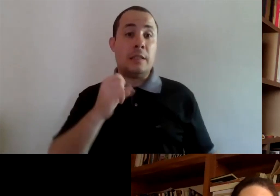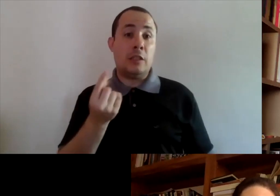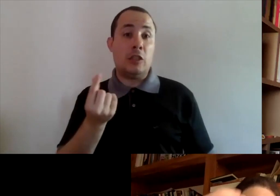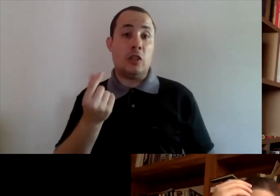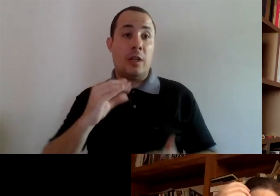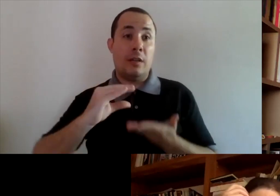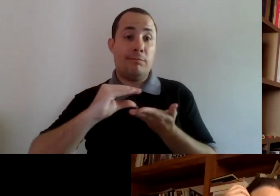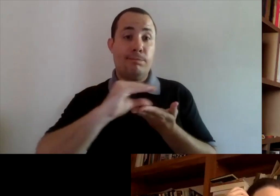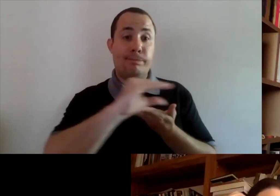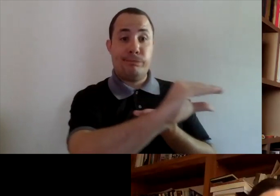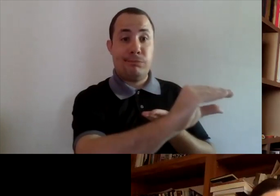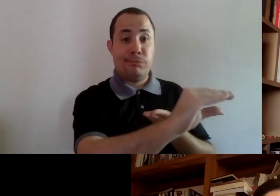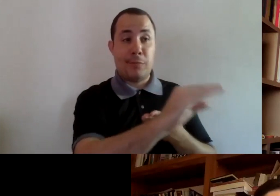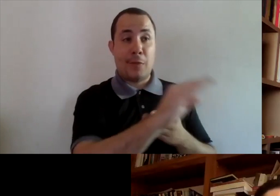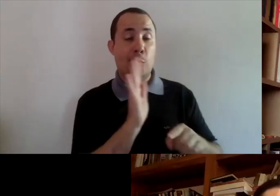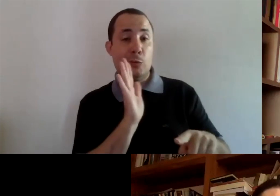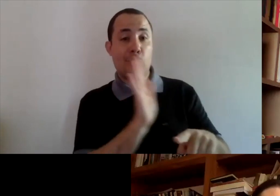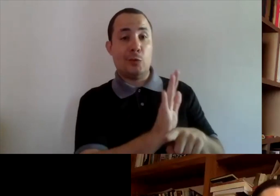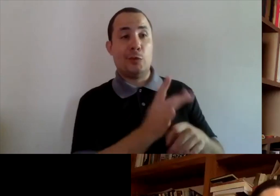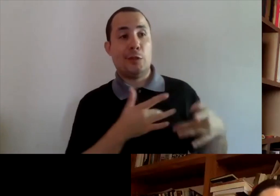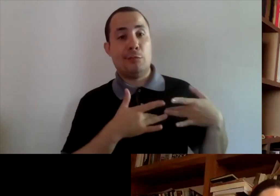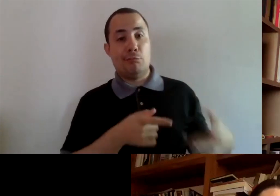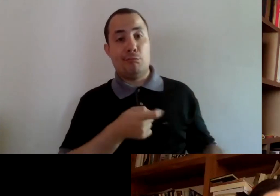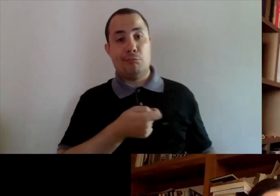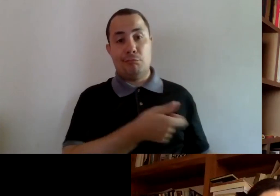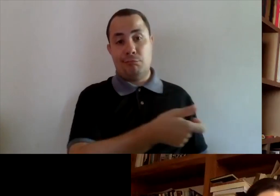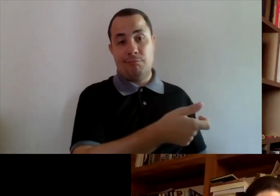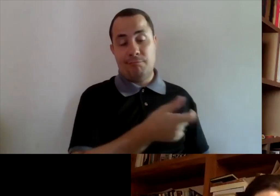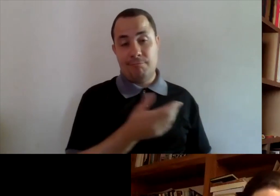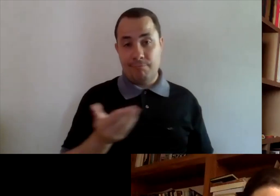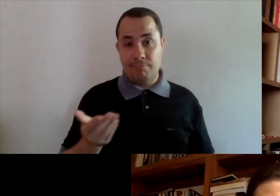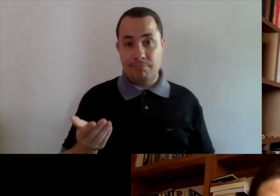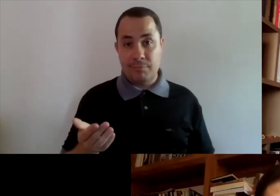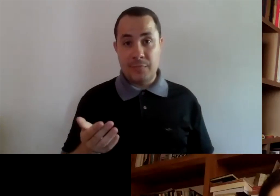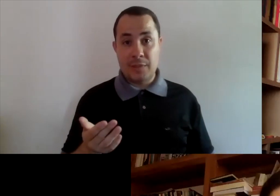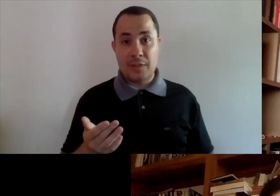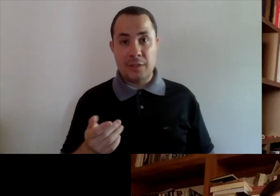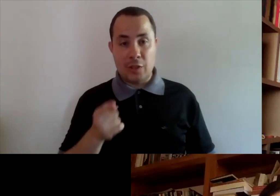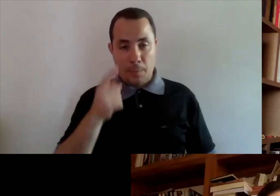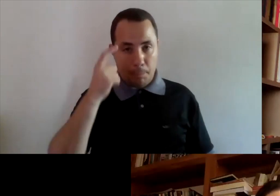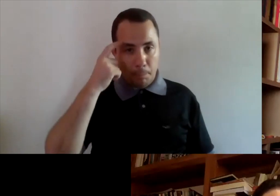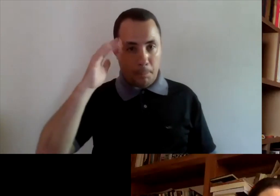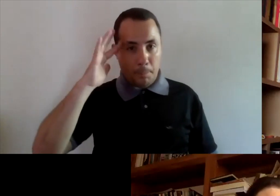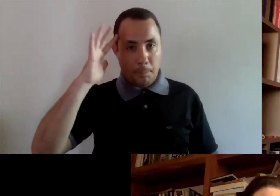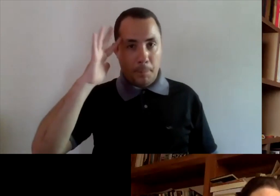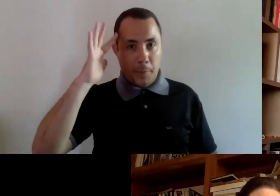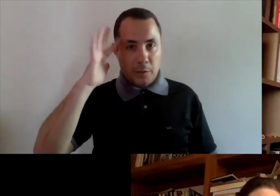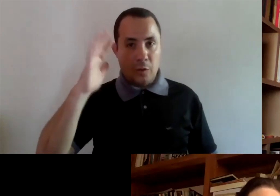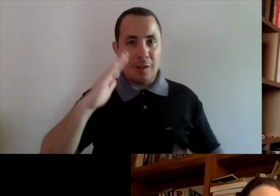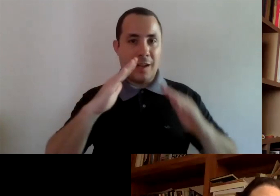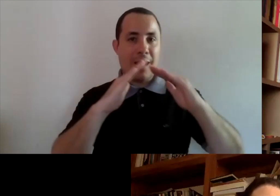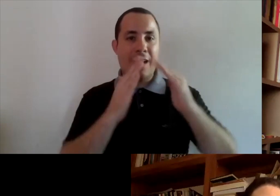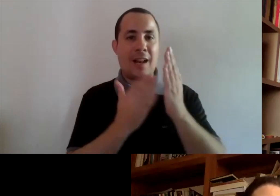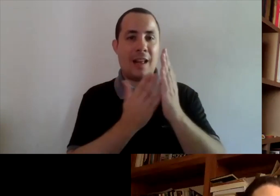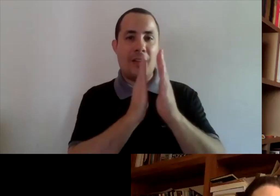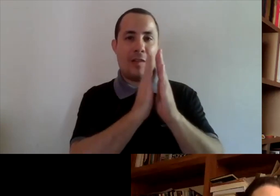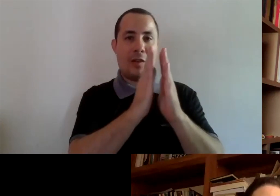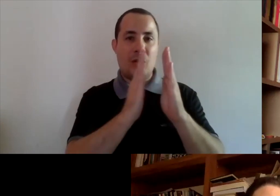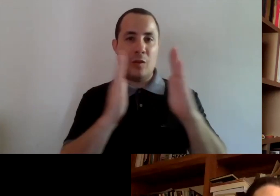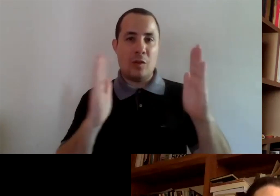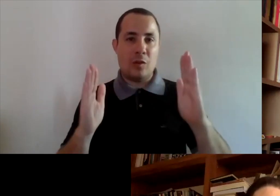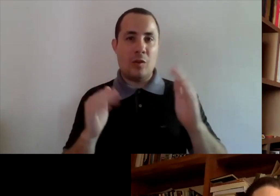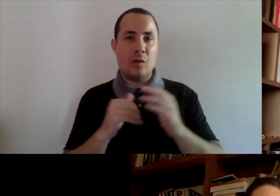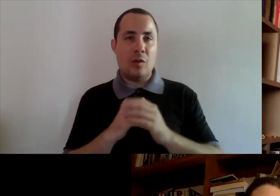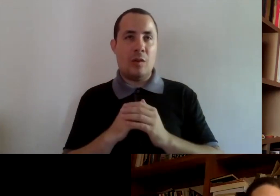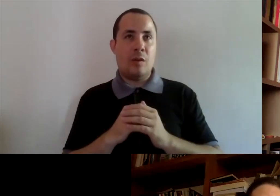verdade, porque seria impossível você imaginar uma biblioteca ou um programa, uma política pública de compra do livro que